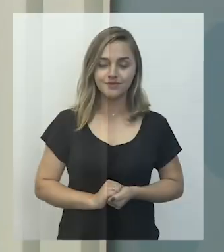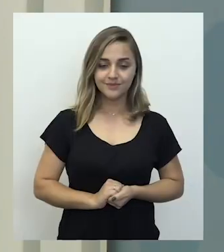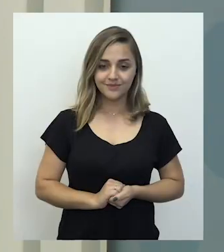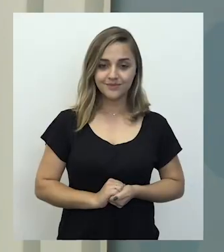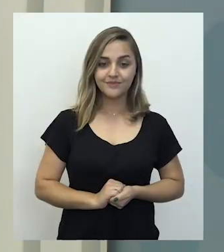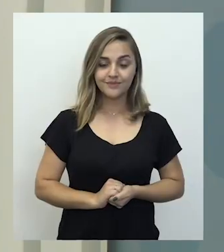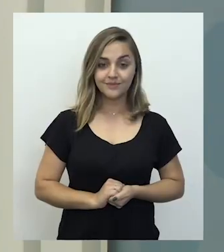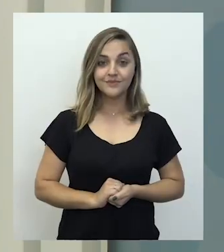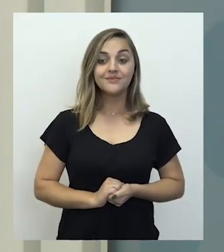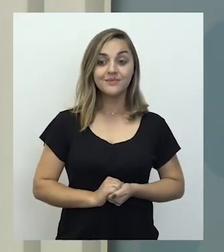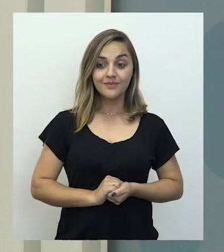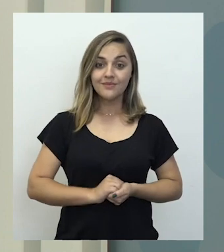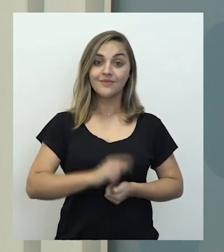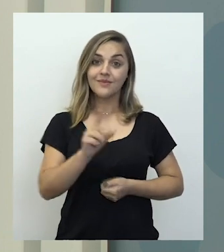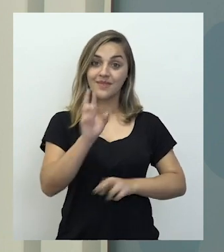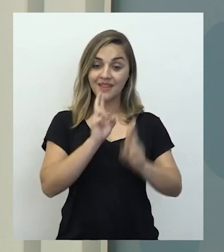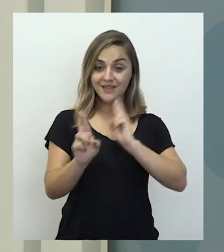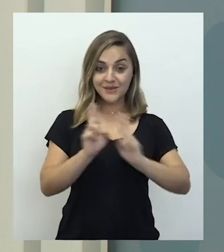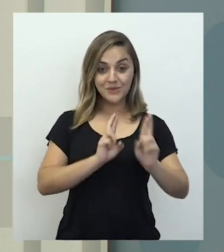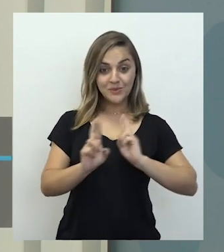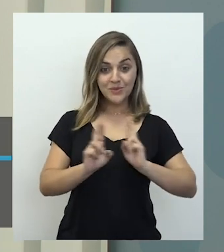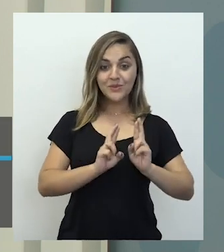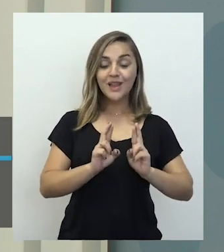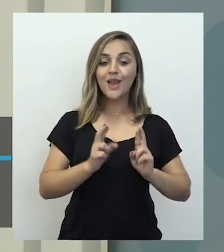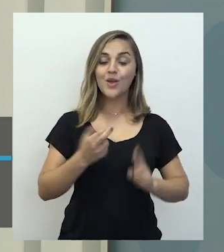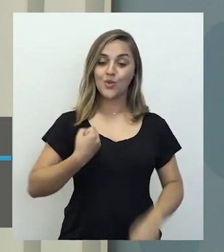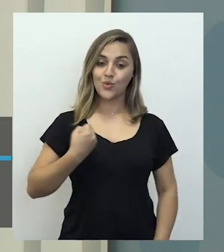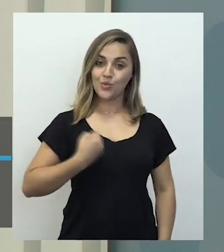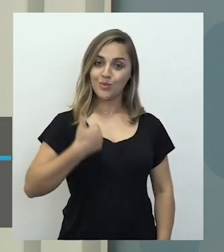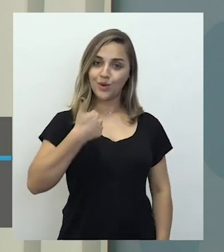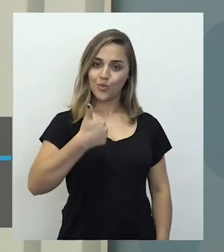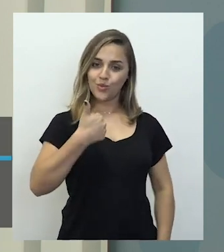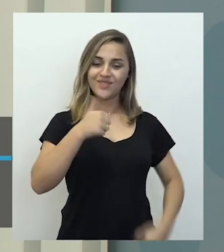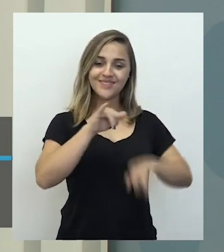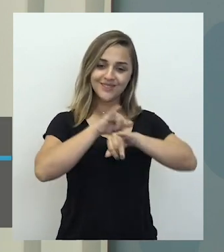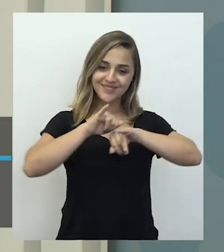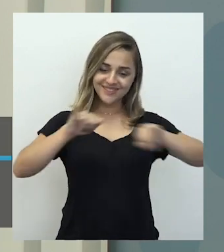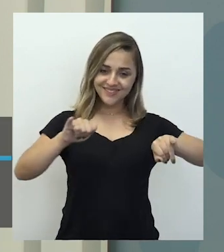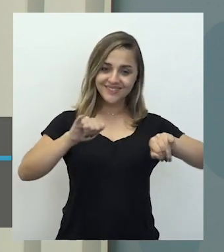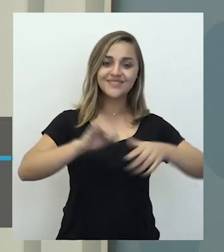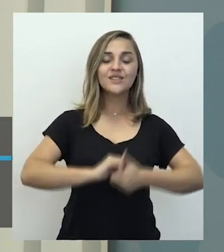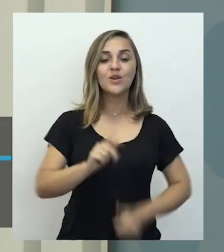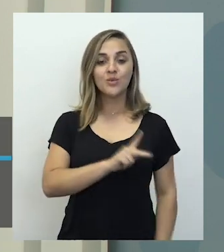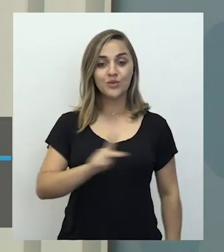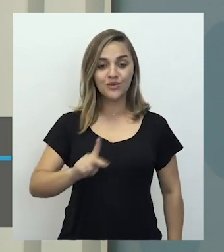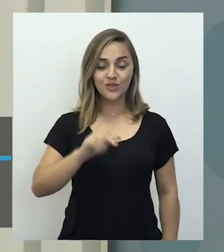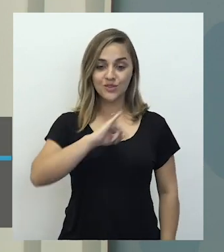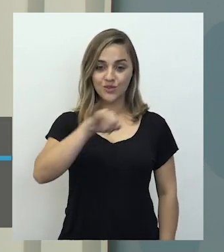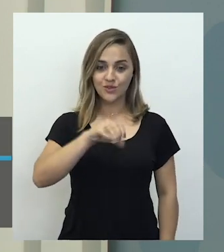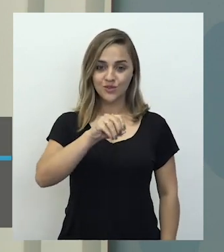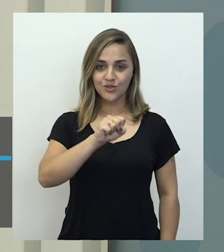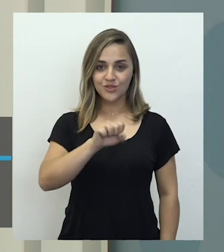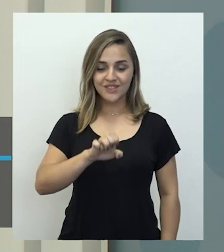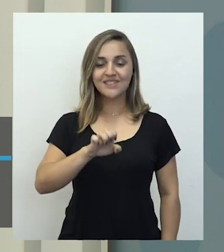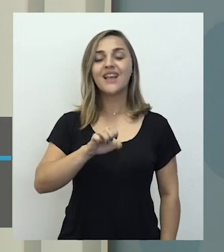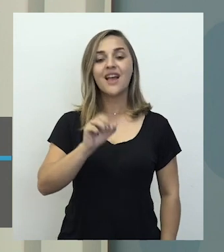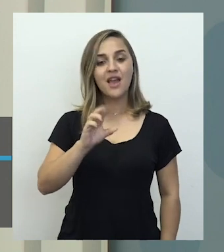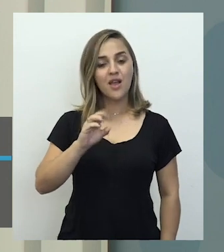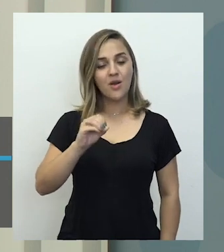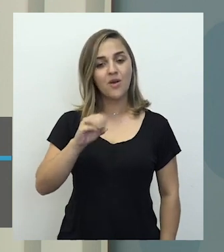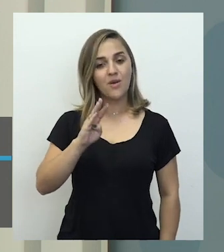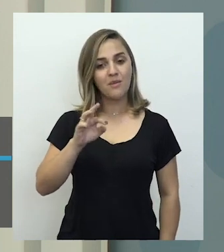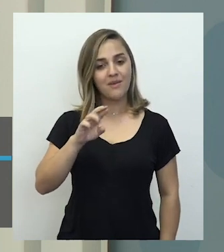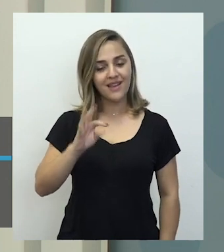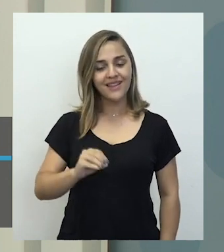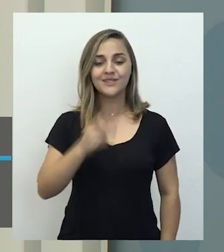A maioria é esmagadora respondendo o número 1, notícia. E o professor José Roberto, um grande abraço, chamando os alunos, vamos participar. É isso mesmo,